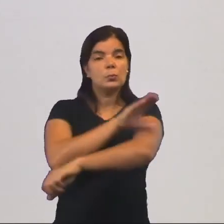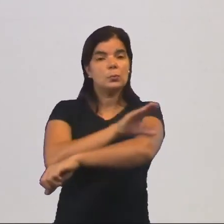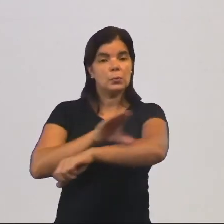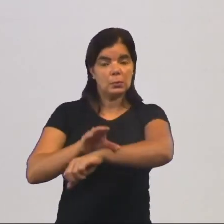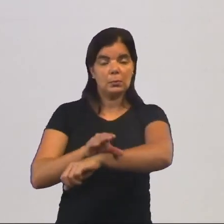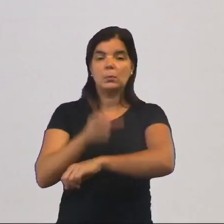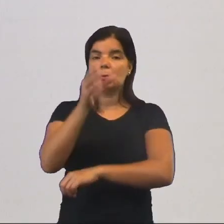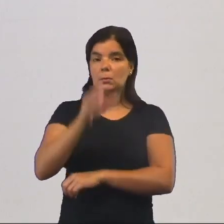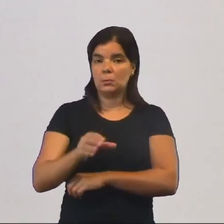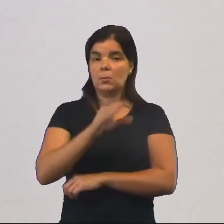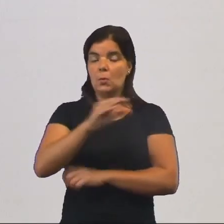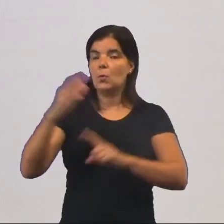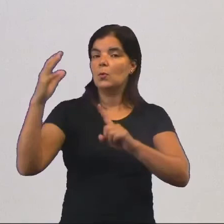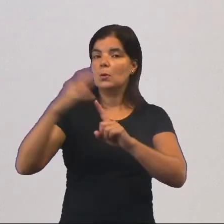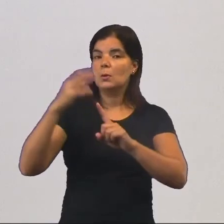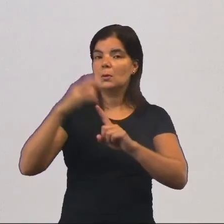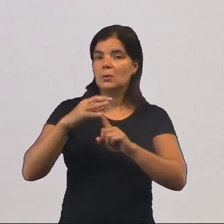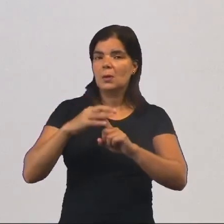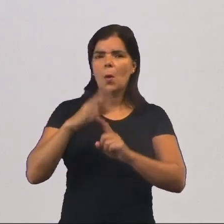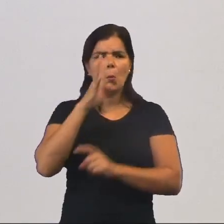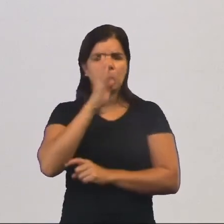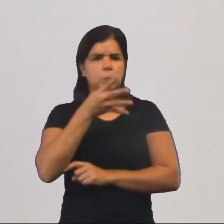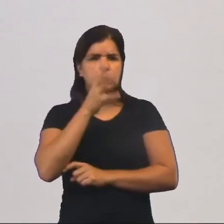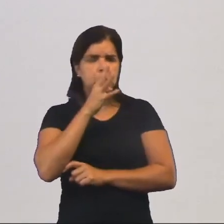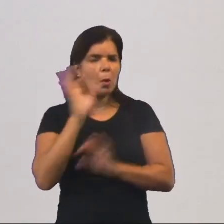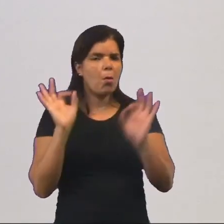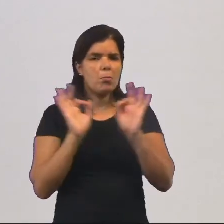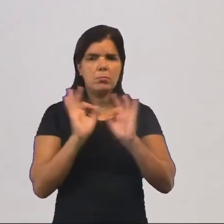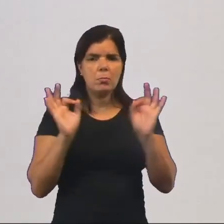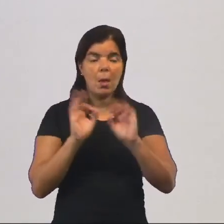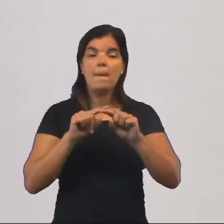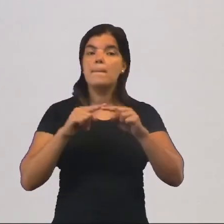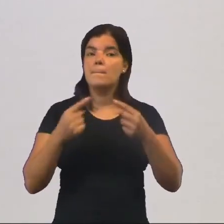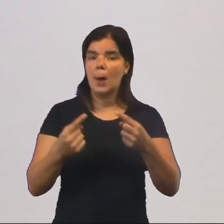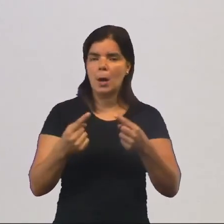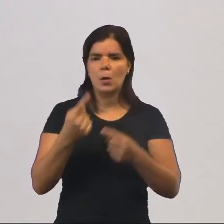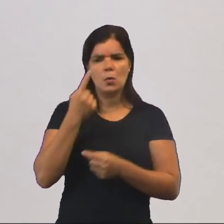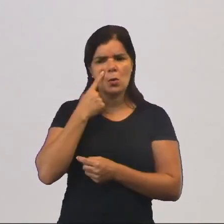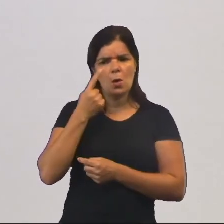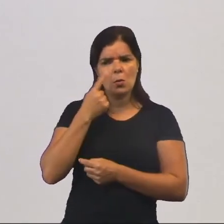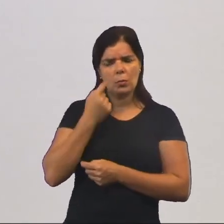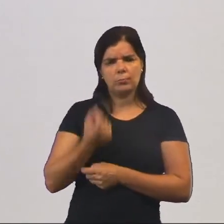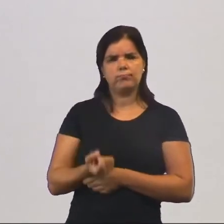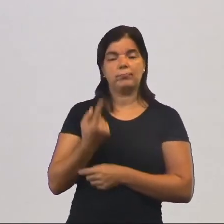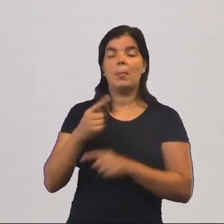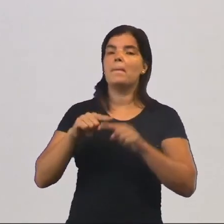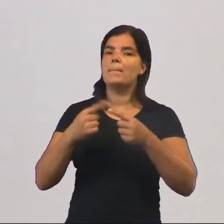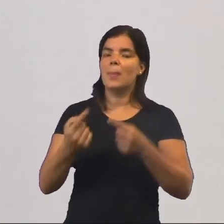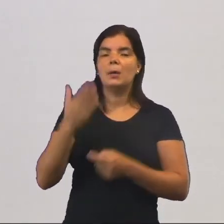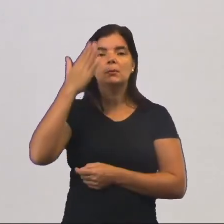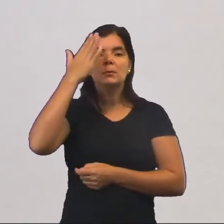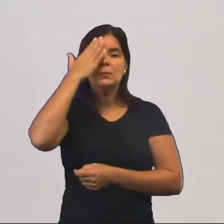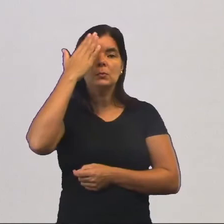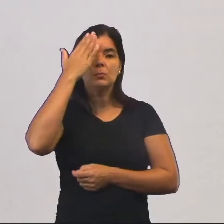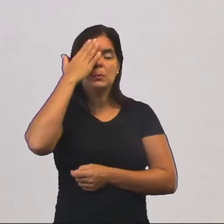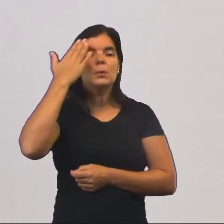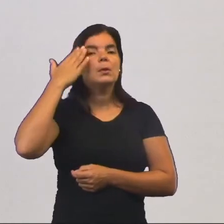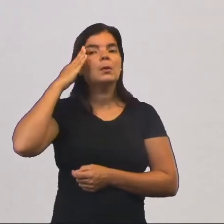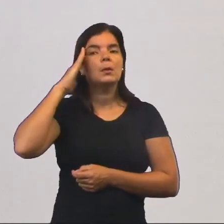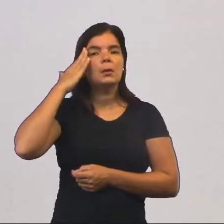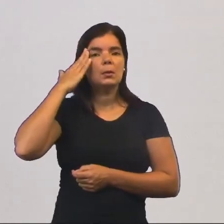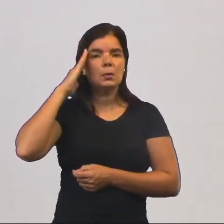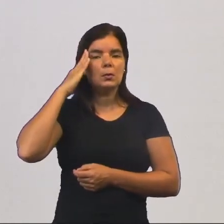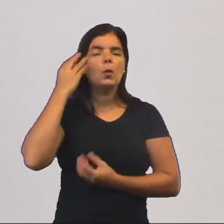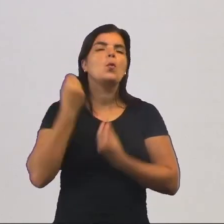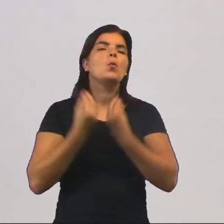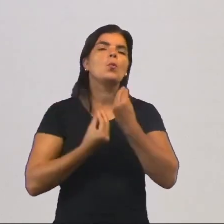que a Igreja Católica influenciou, não é querendo criticar a religião, nem com um olhar pejorativo, mas de entender e